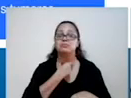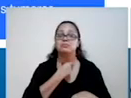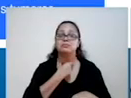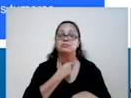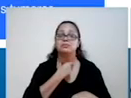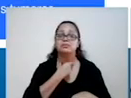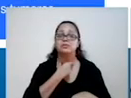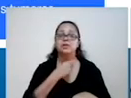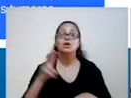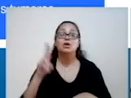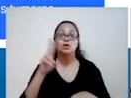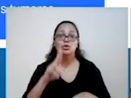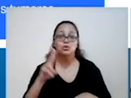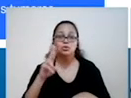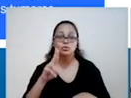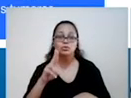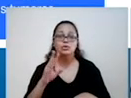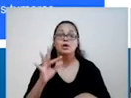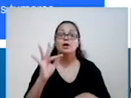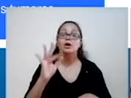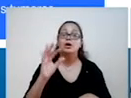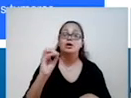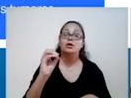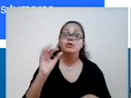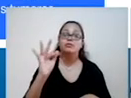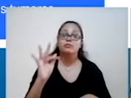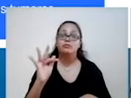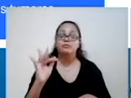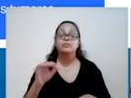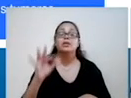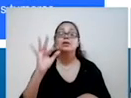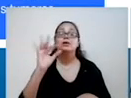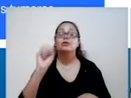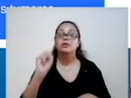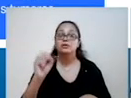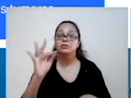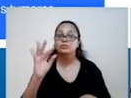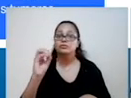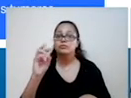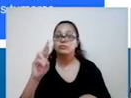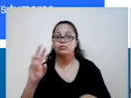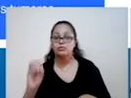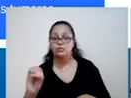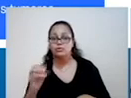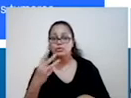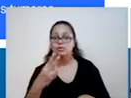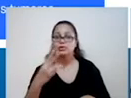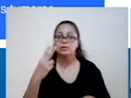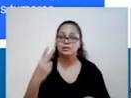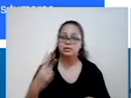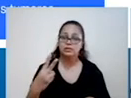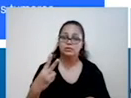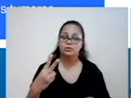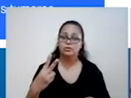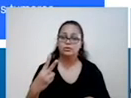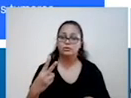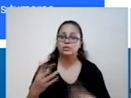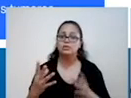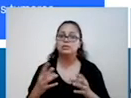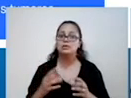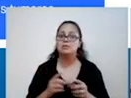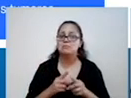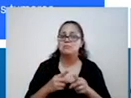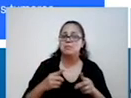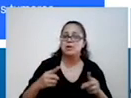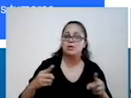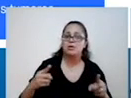para identificar tumores malignos, porque as células cancerosas tendem a acumular fosfatos em quantidade